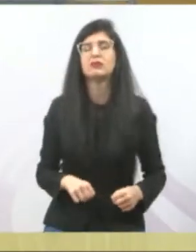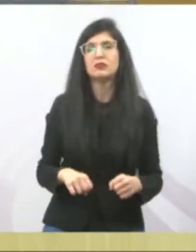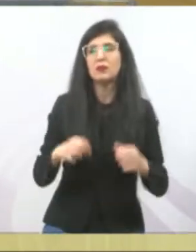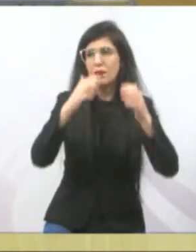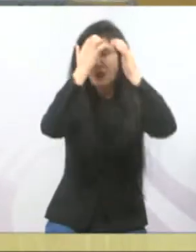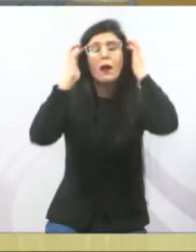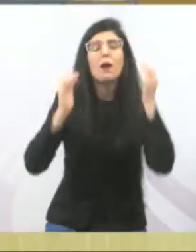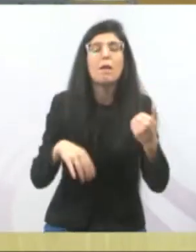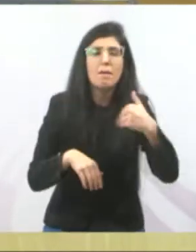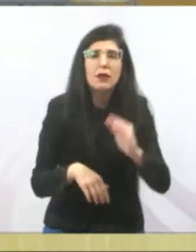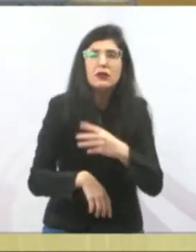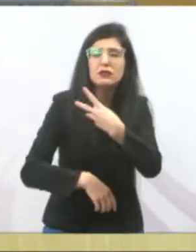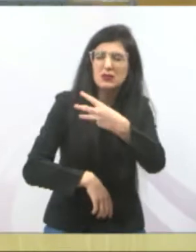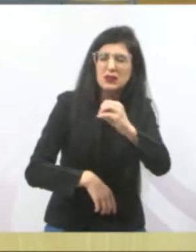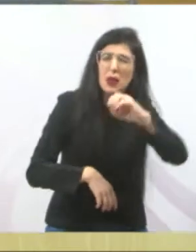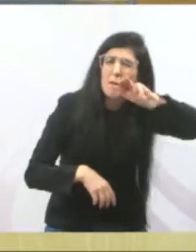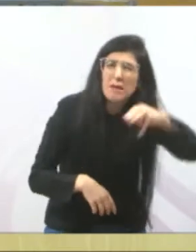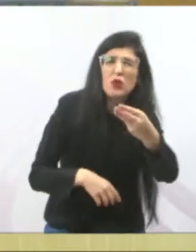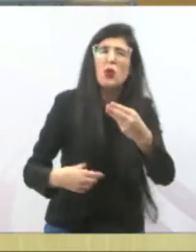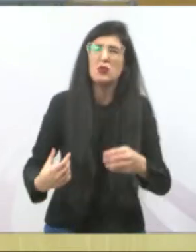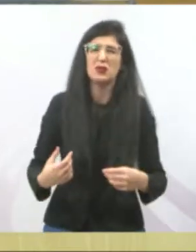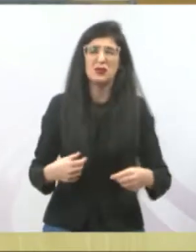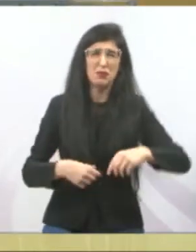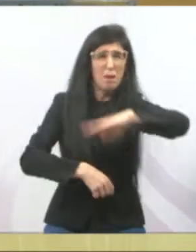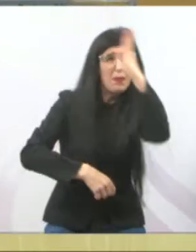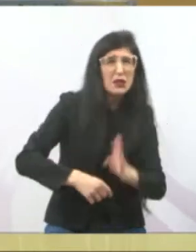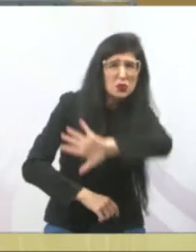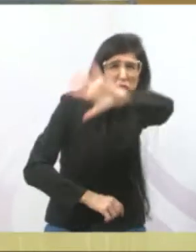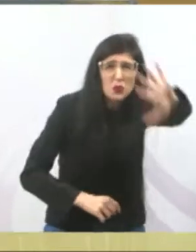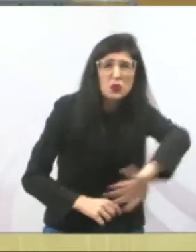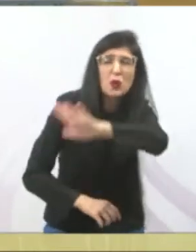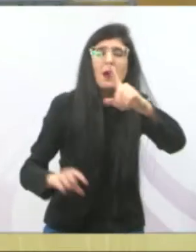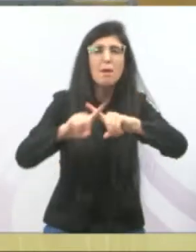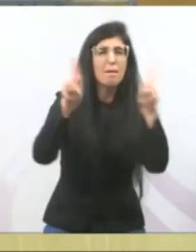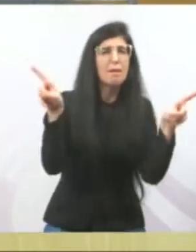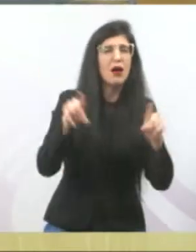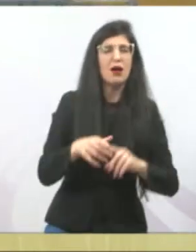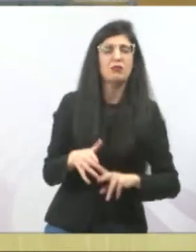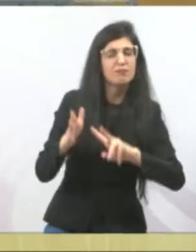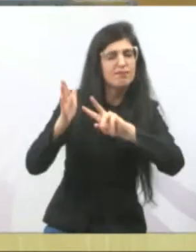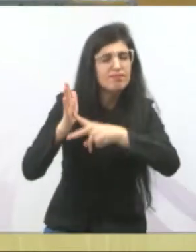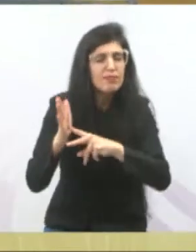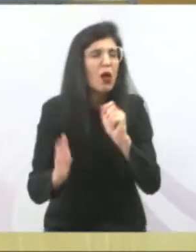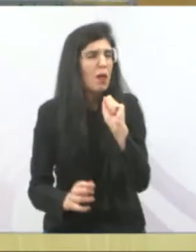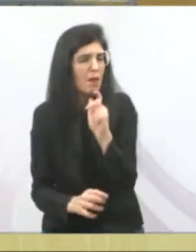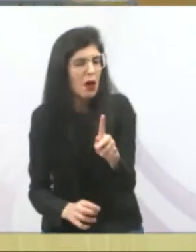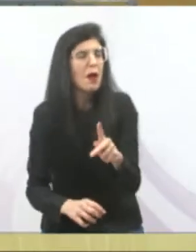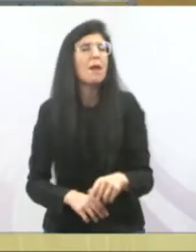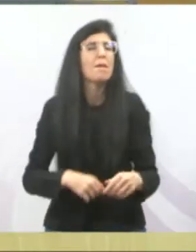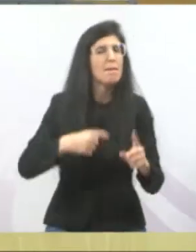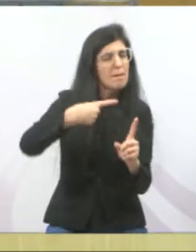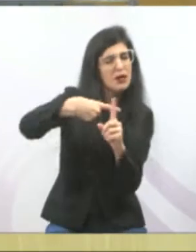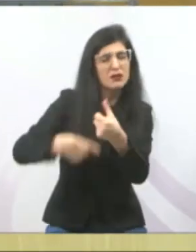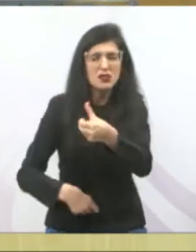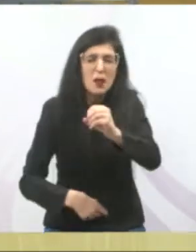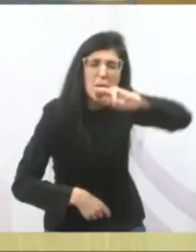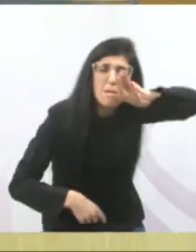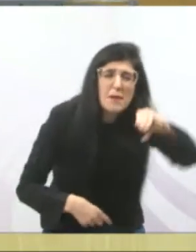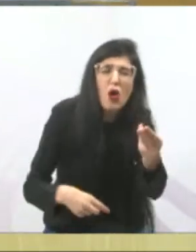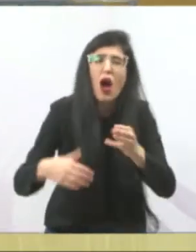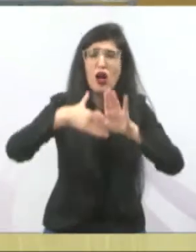perverte seus caminhos será descoberto. Quem acena com o olho traz desgostos, e o